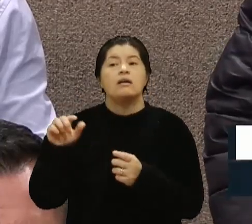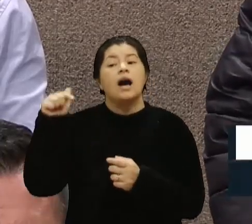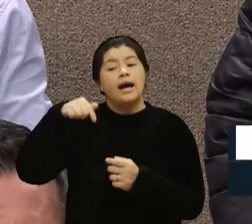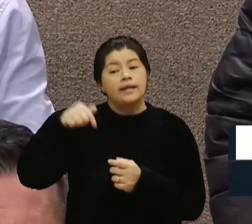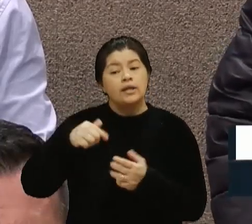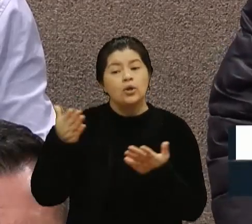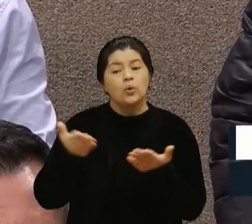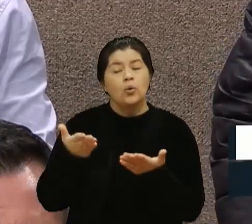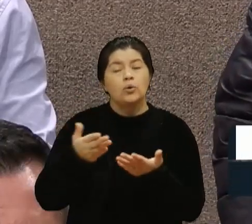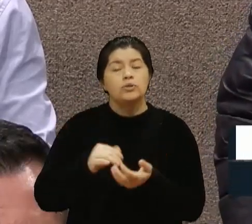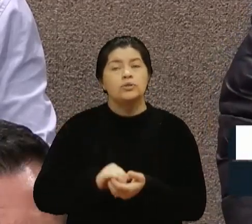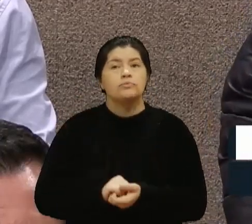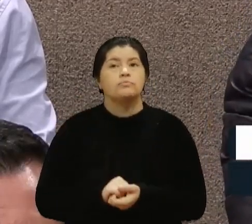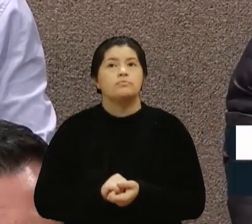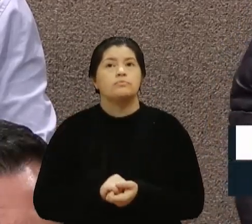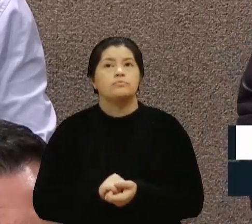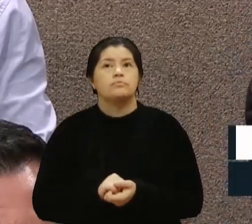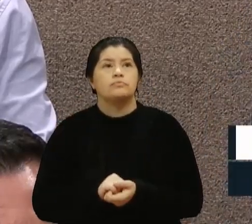aqui.